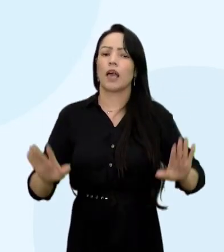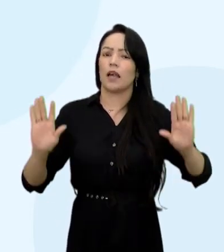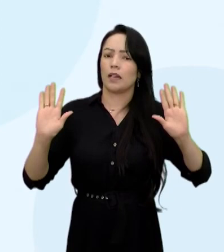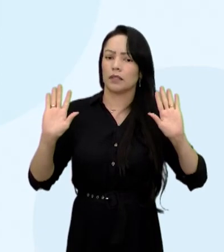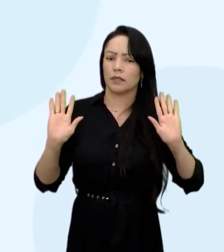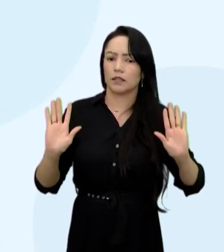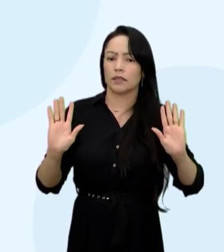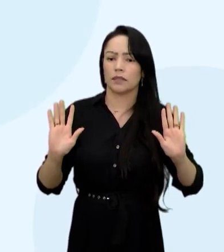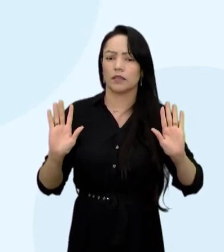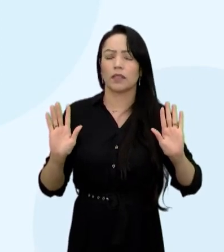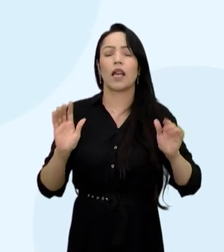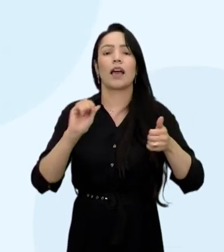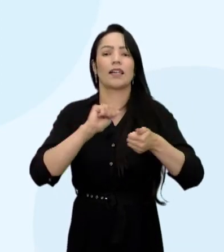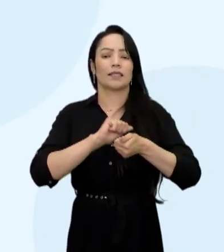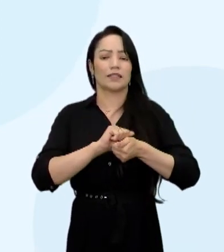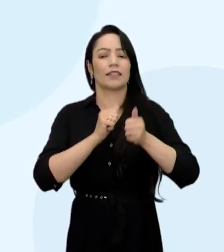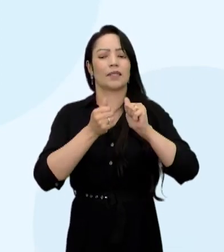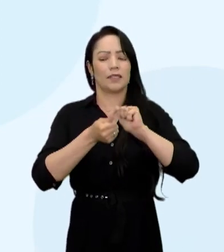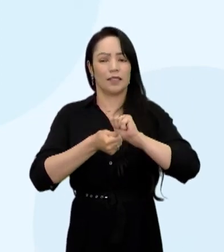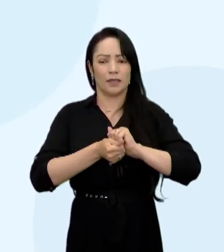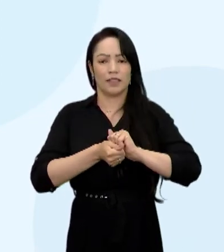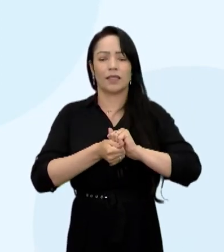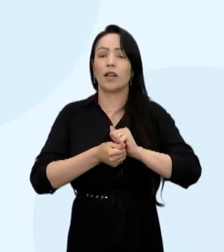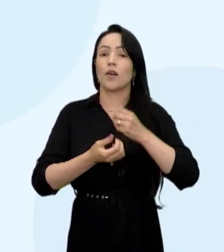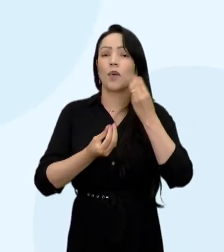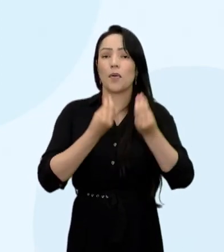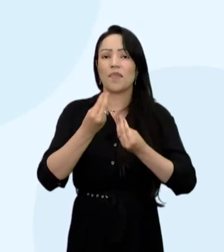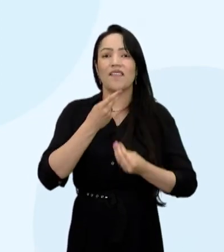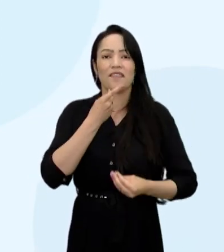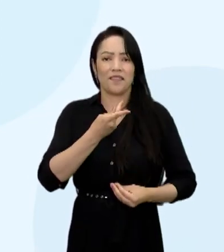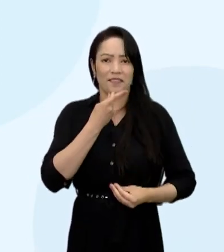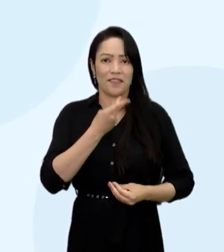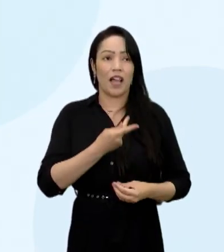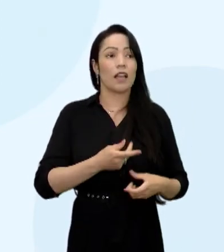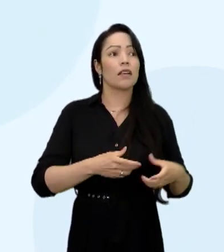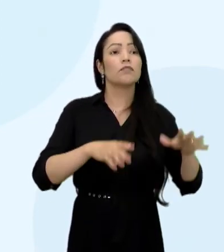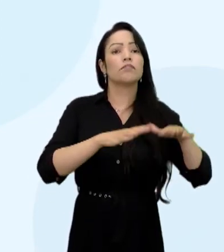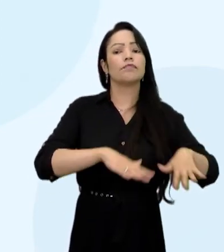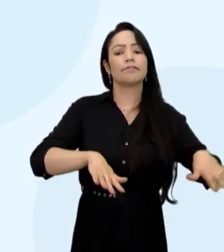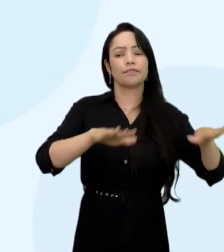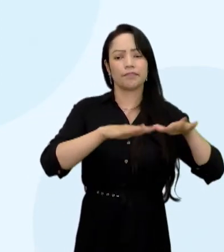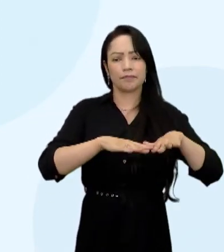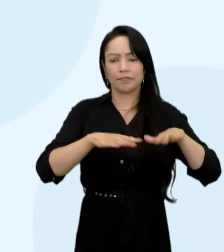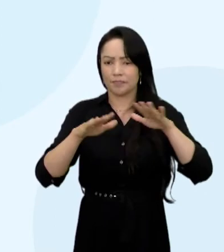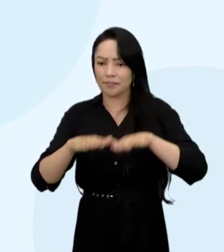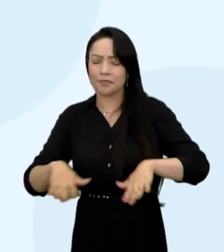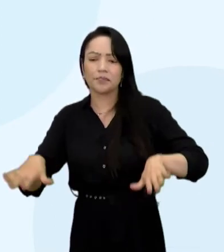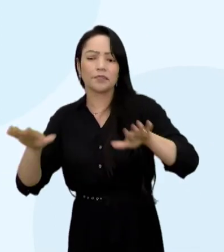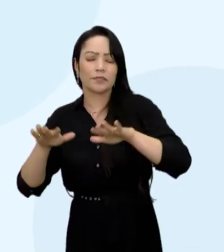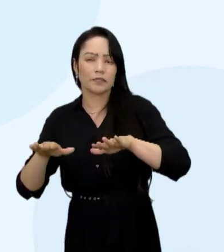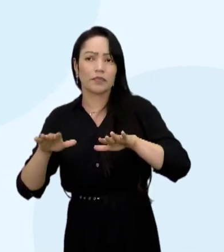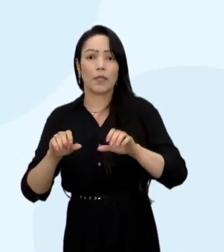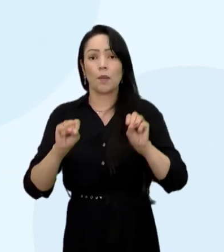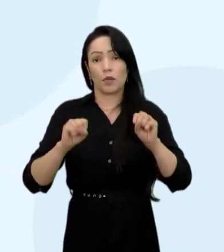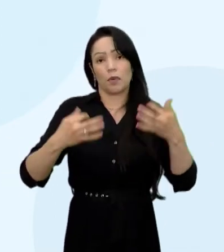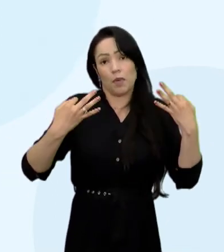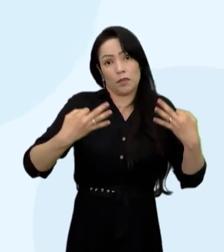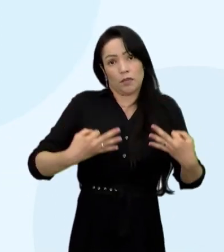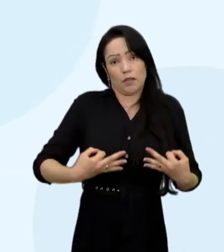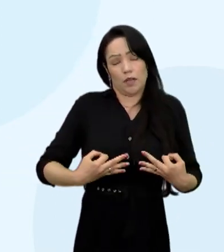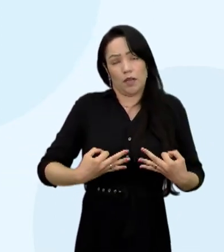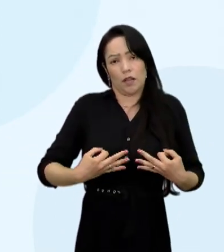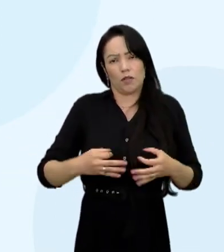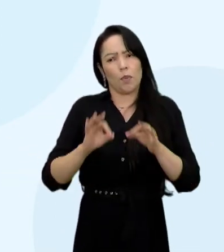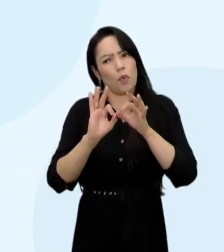Mas adaptamos nosso modo de falar ao ambiente em que estamos. A fala será mais coloquial, mais extensa,